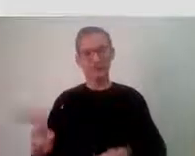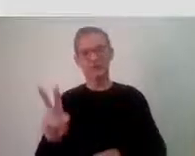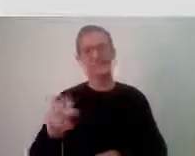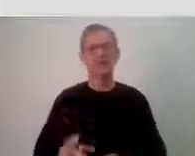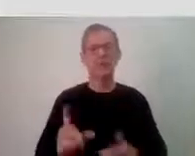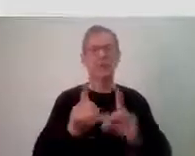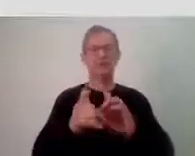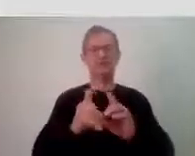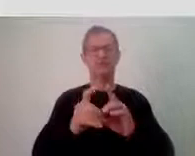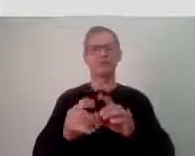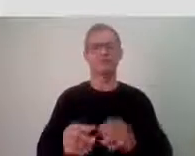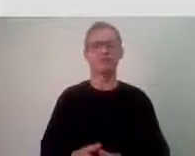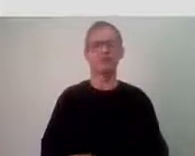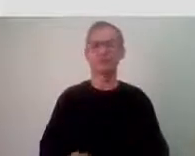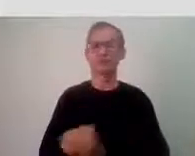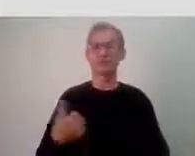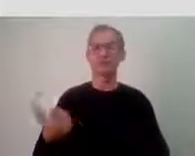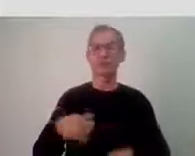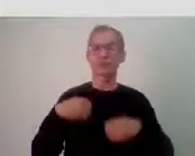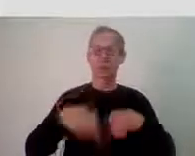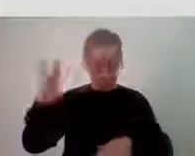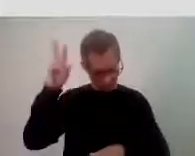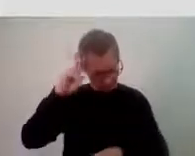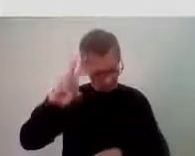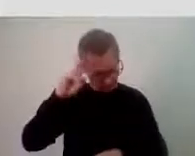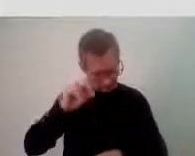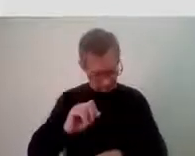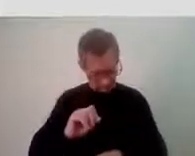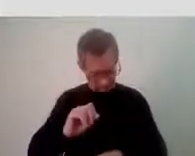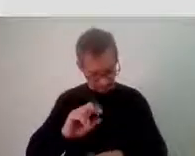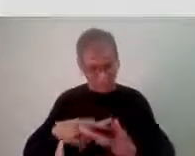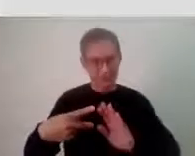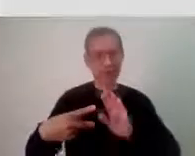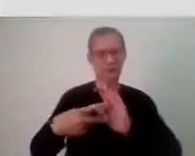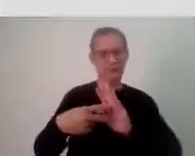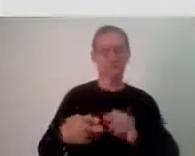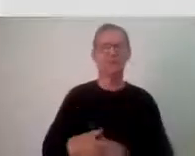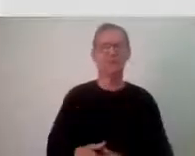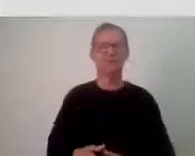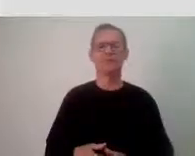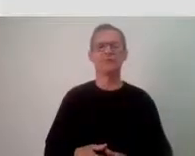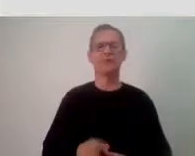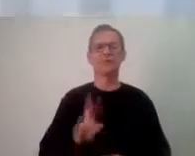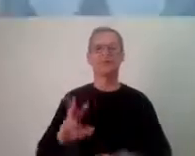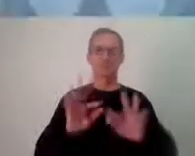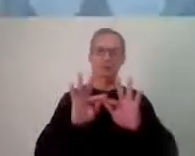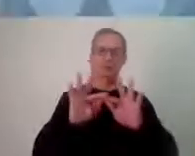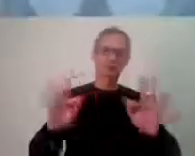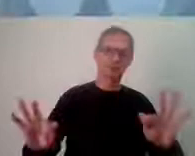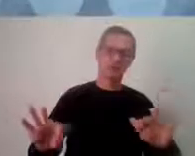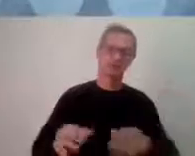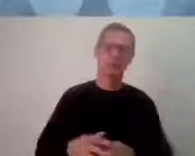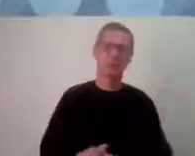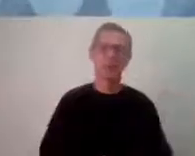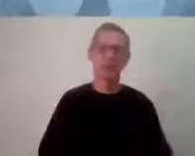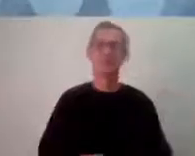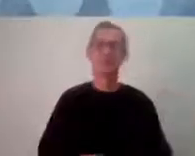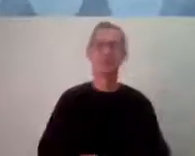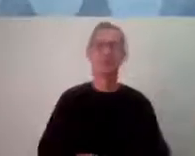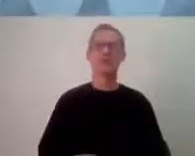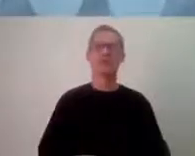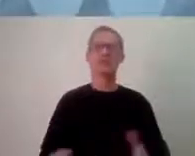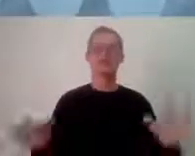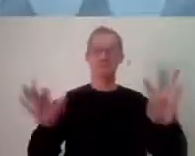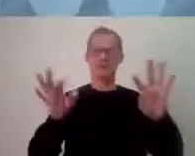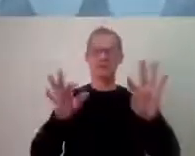da interseção? Primeiro, você precisa lembrar o que significa quando duas funções elas se cruzam.